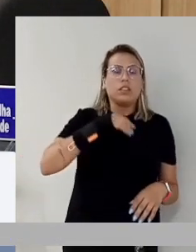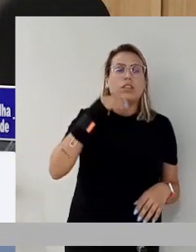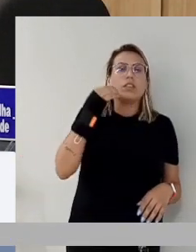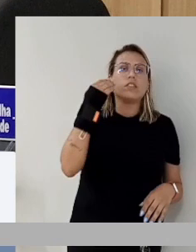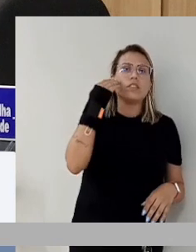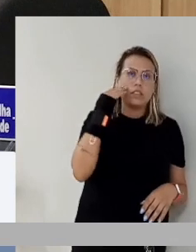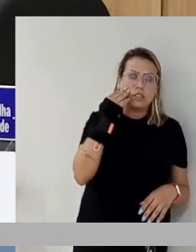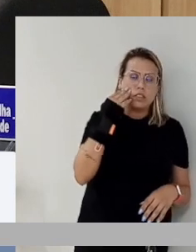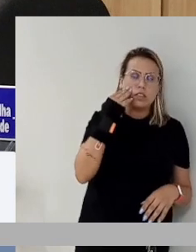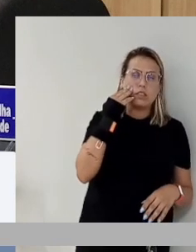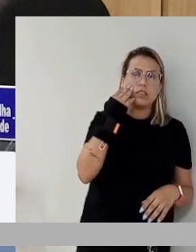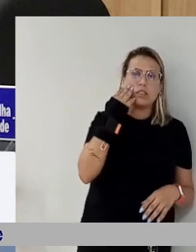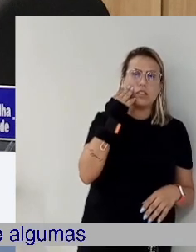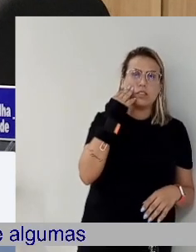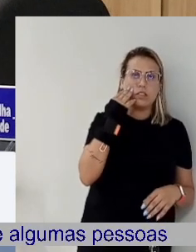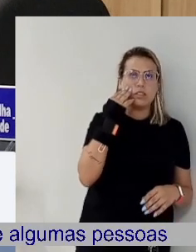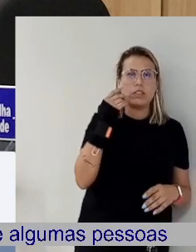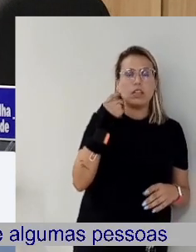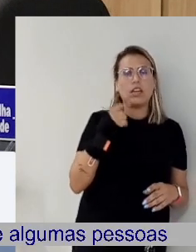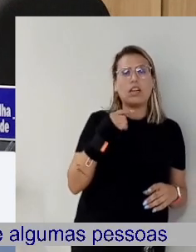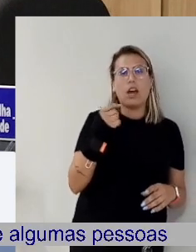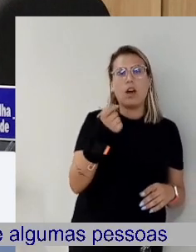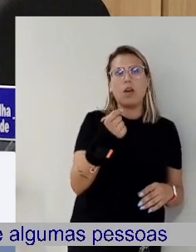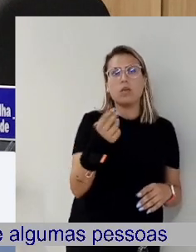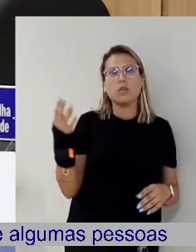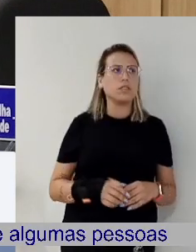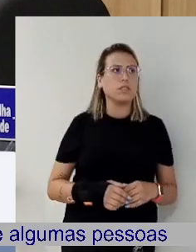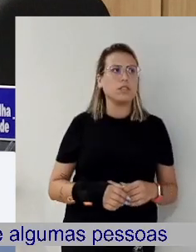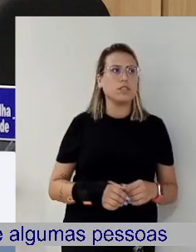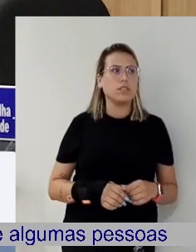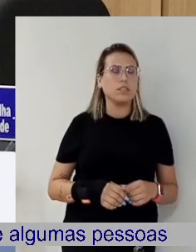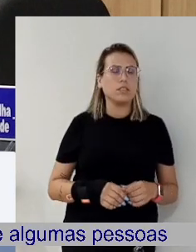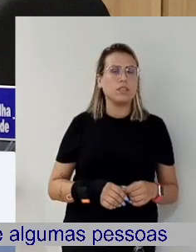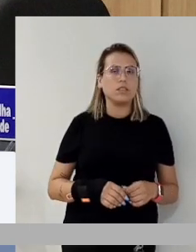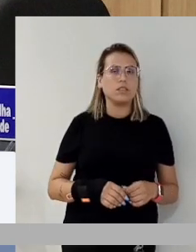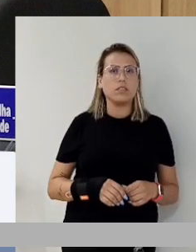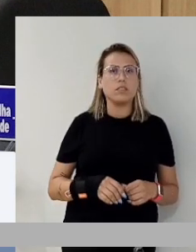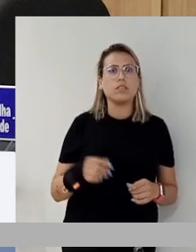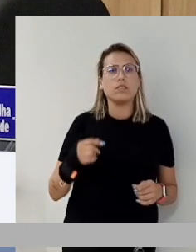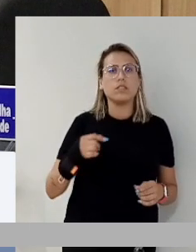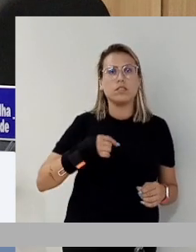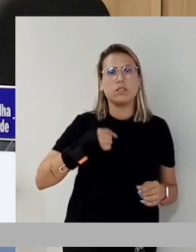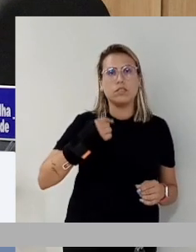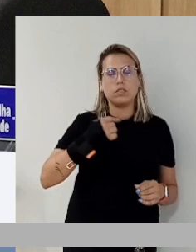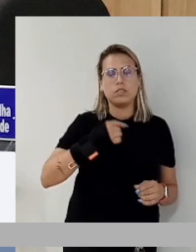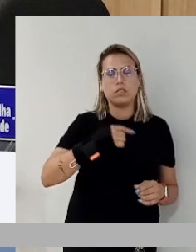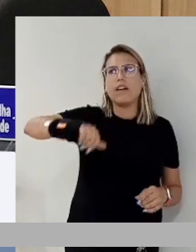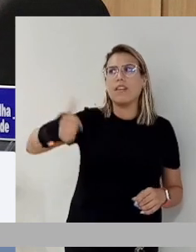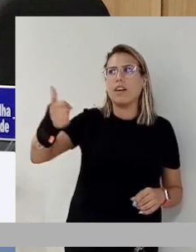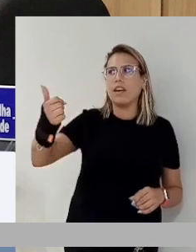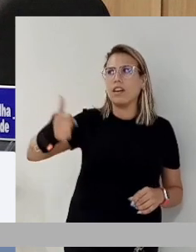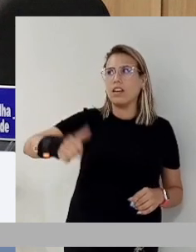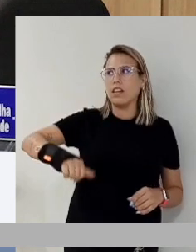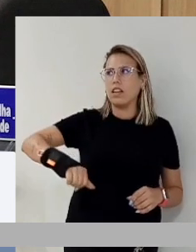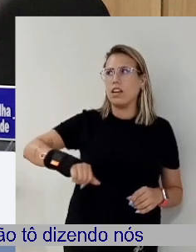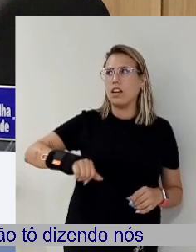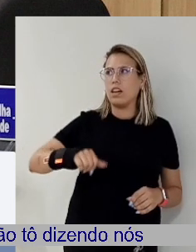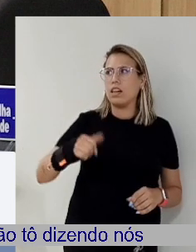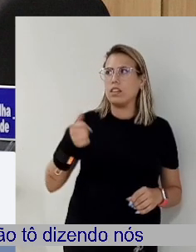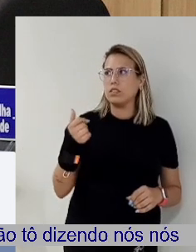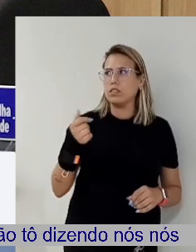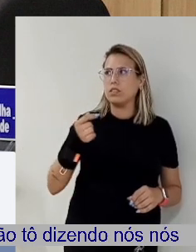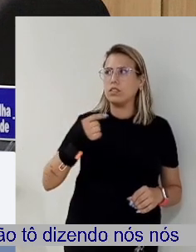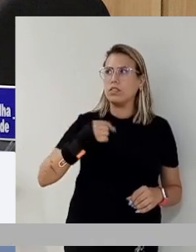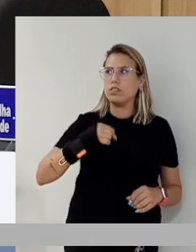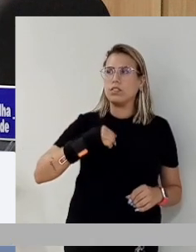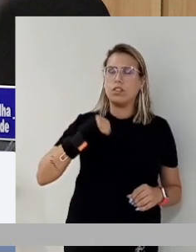entendo que algumas pessoas eh porque nós estamos sendo avaliados tô dizendo nós nós políticos